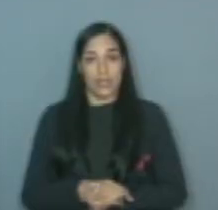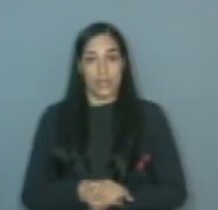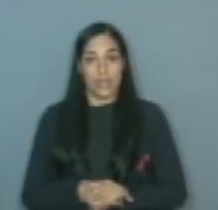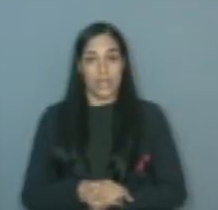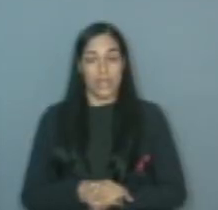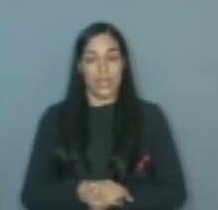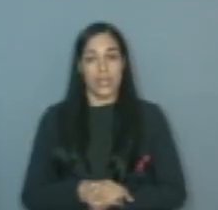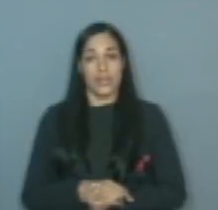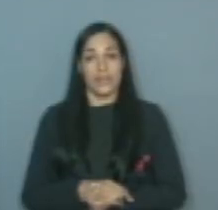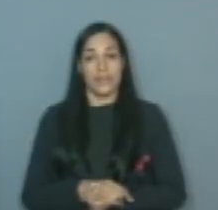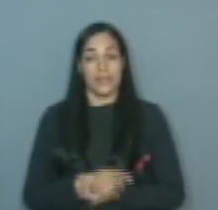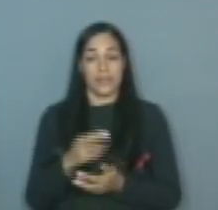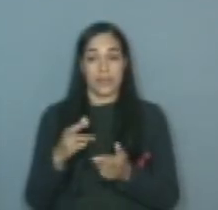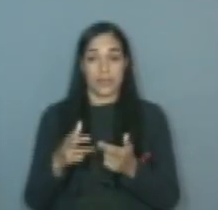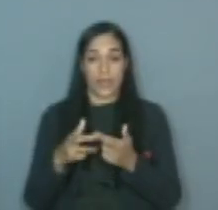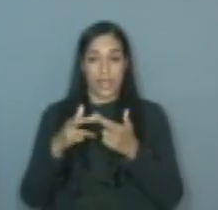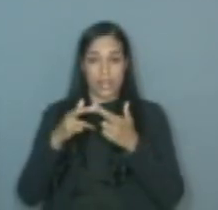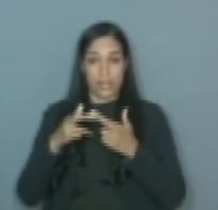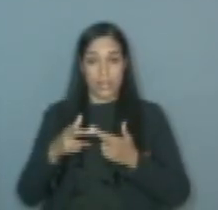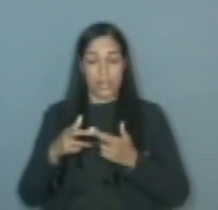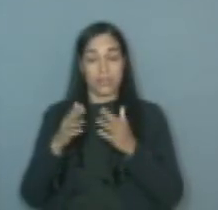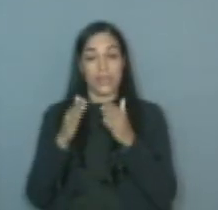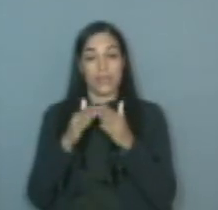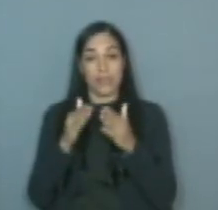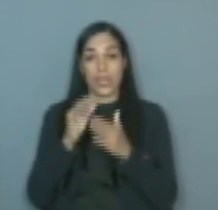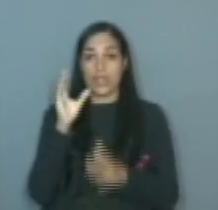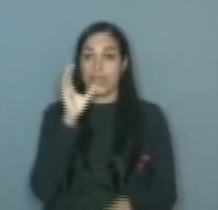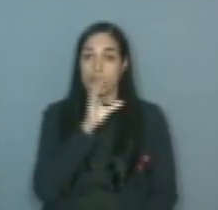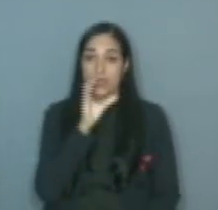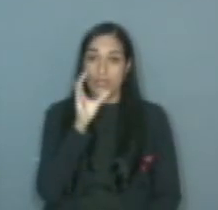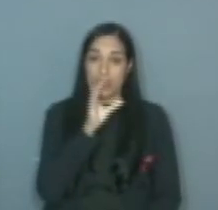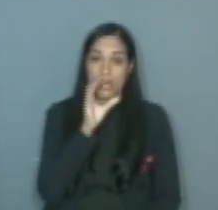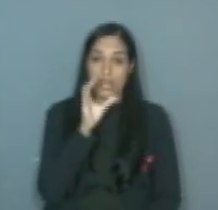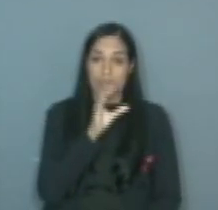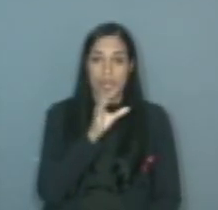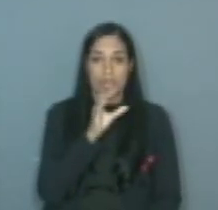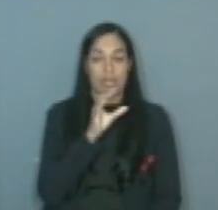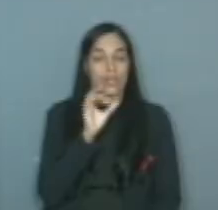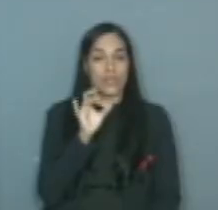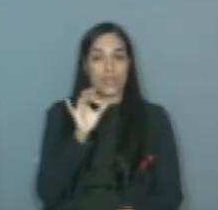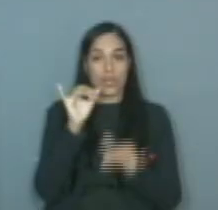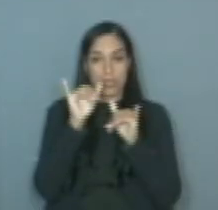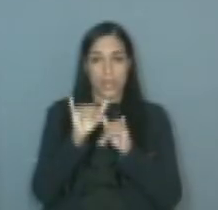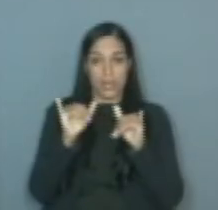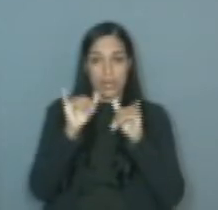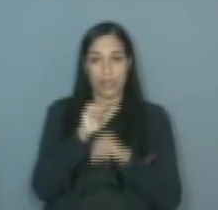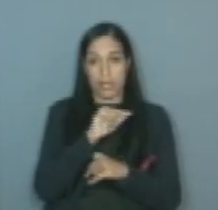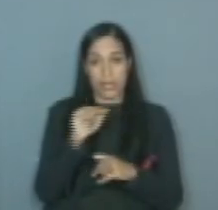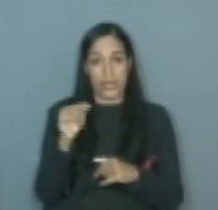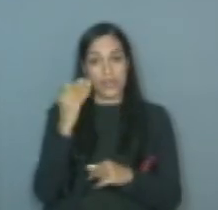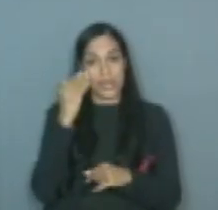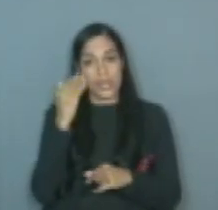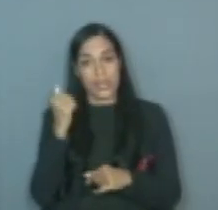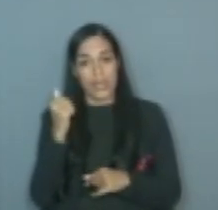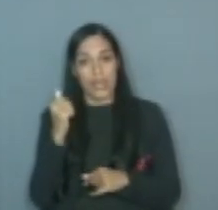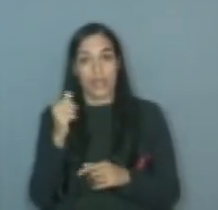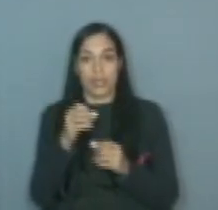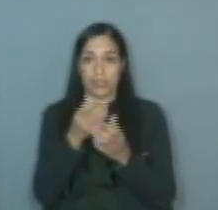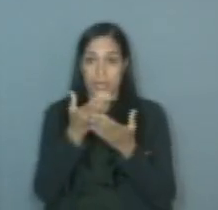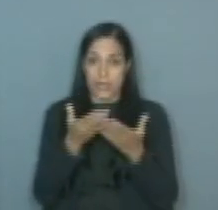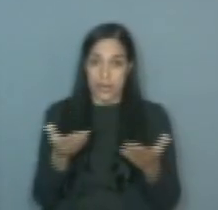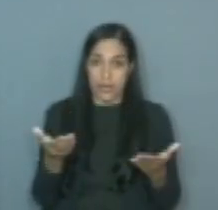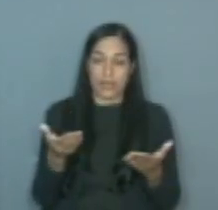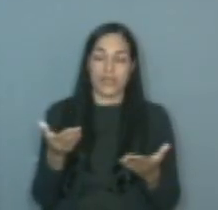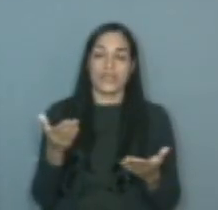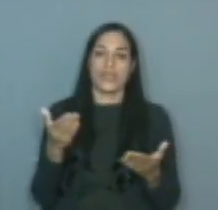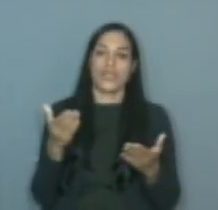E aí, esse requerimento pede providências, é mais para registrar, porque vocês sabem, os senhores e as senhoras recifenses que